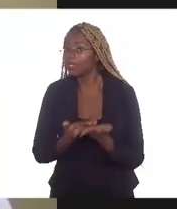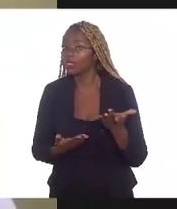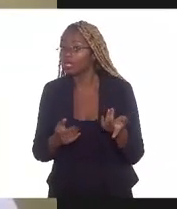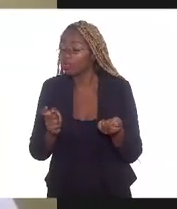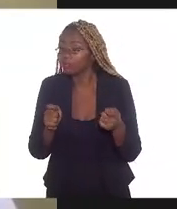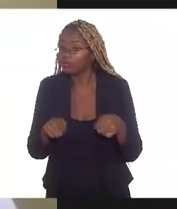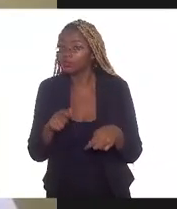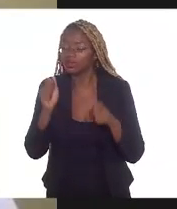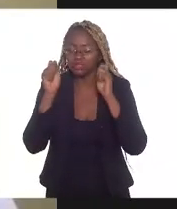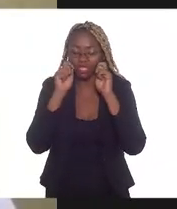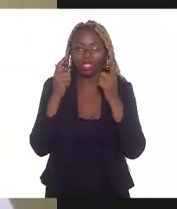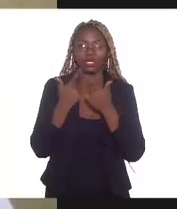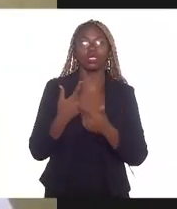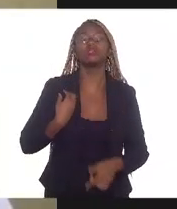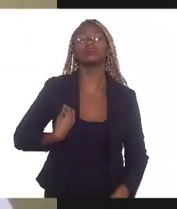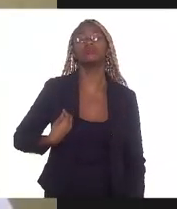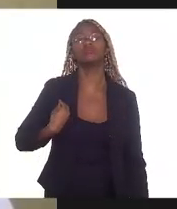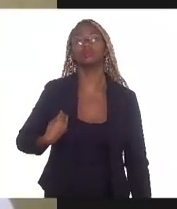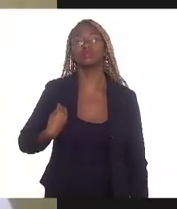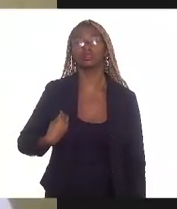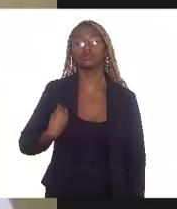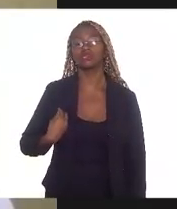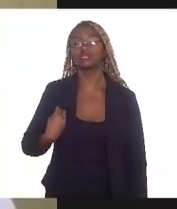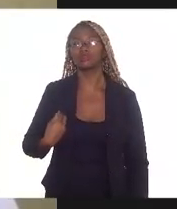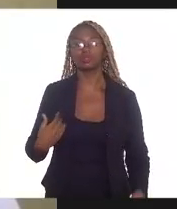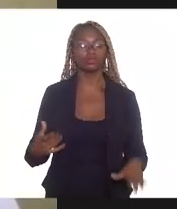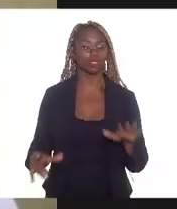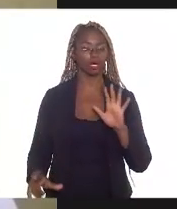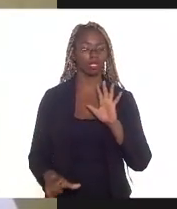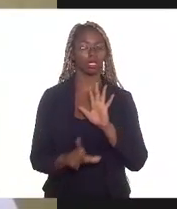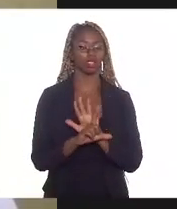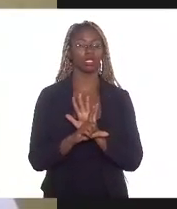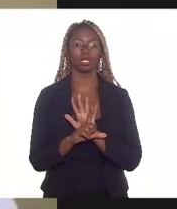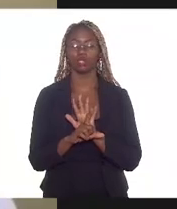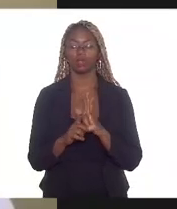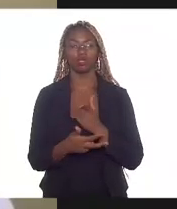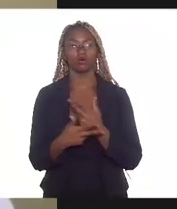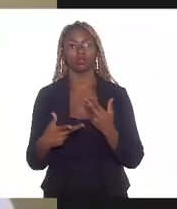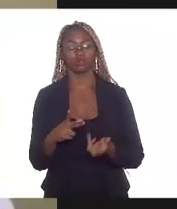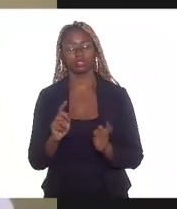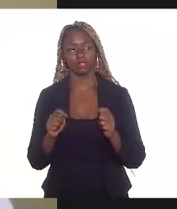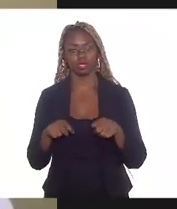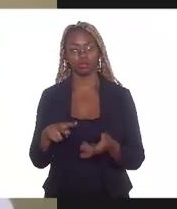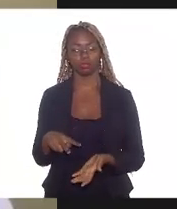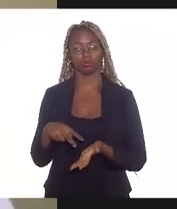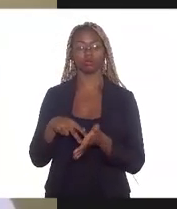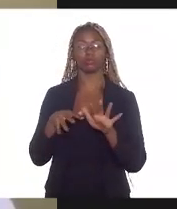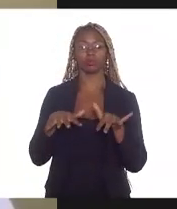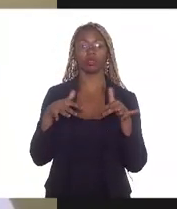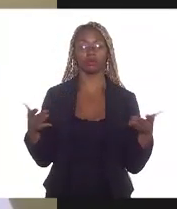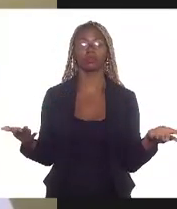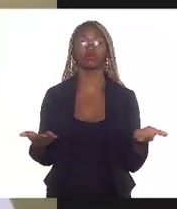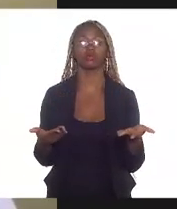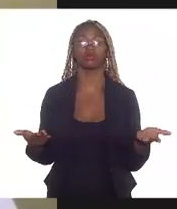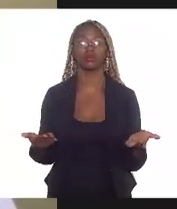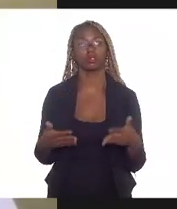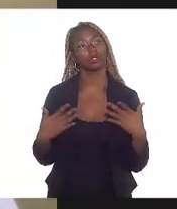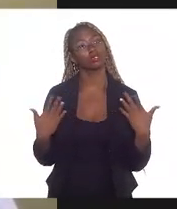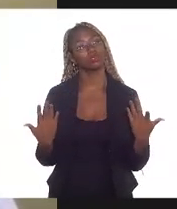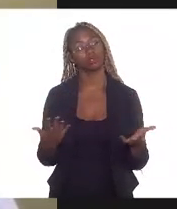da ALERJ participar com uma lei ou com algo que pudesse marcar a posição do parlamento nesse momento.